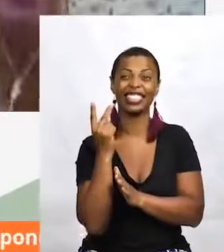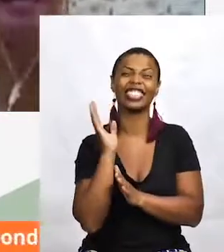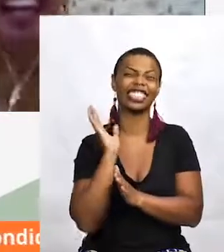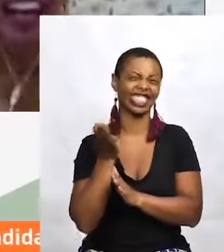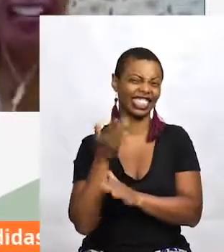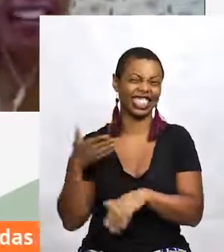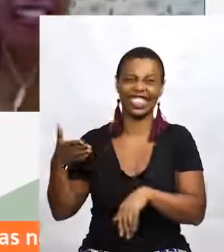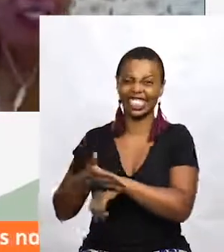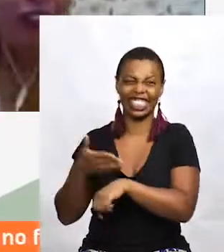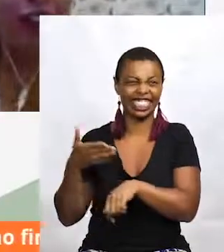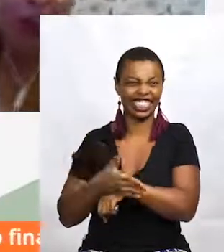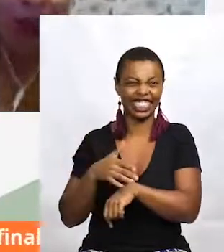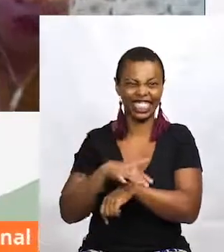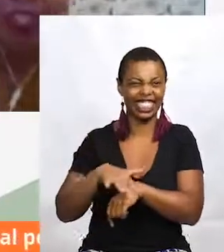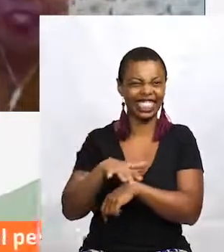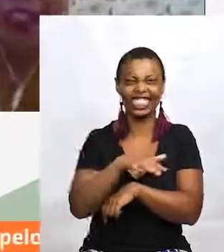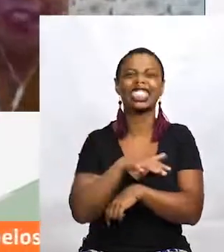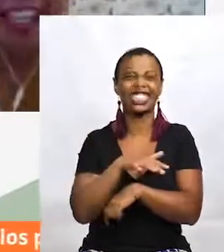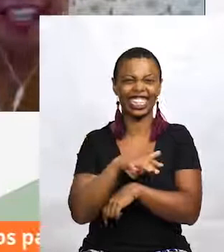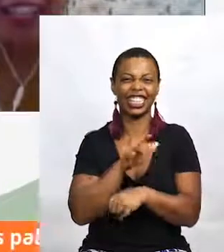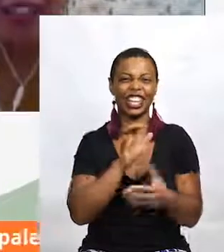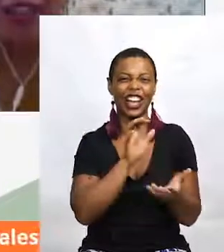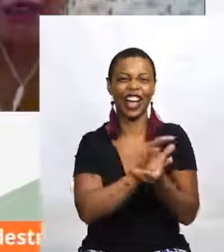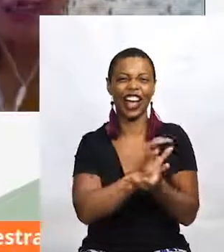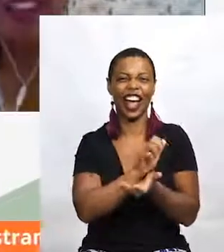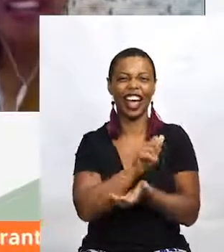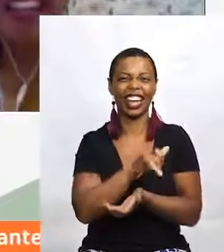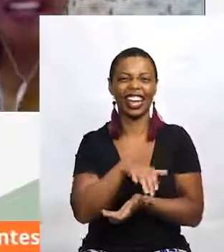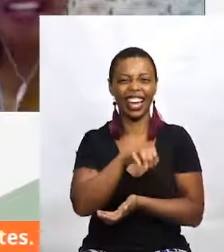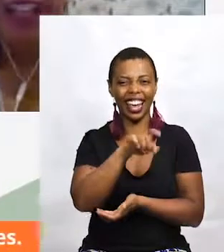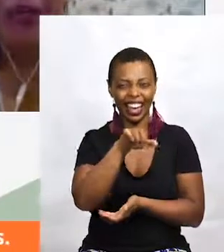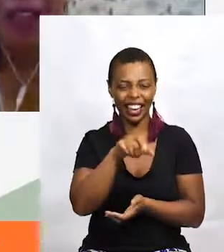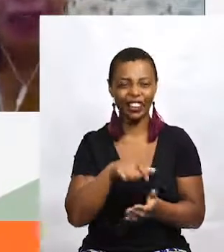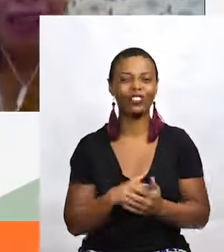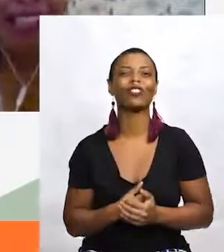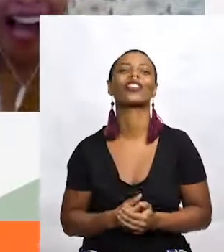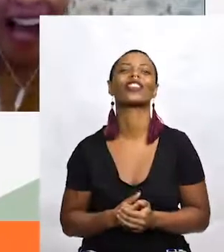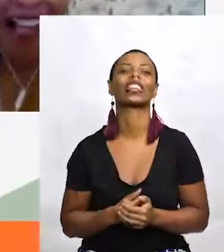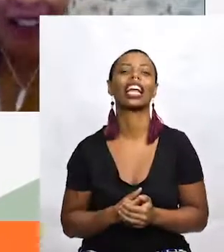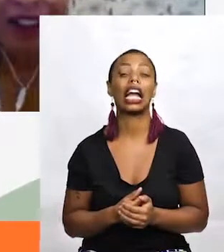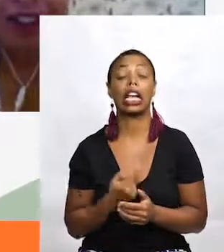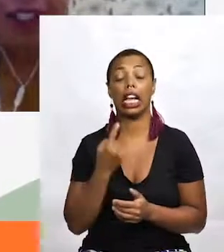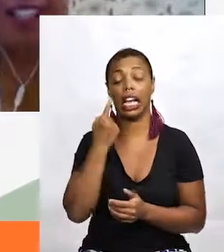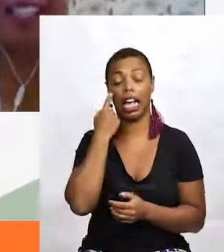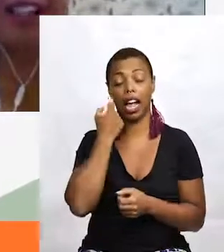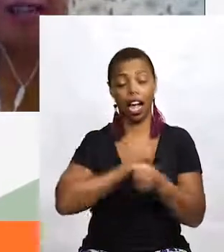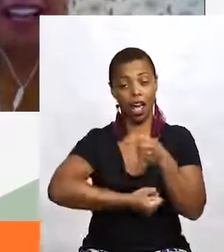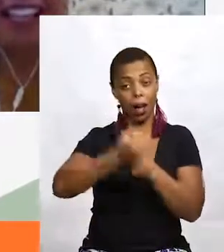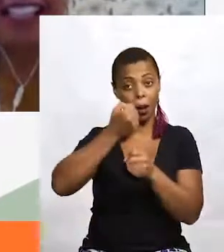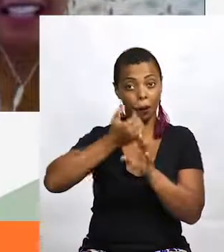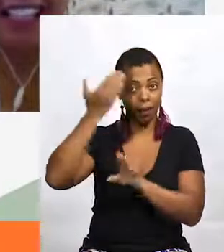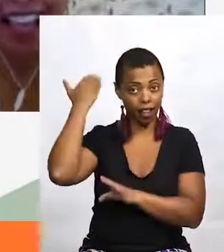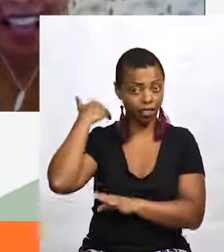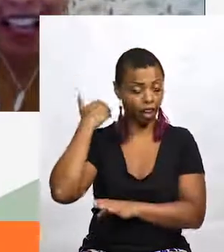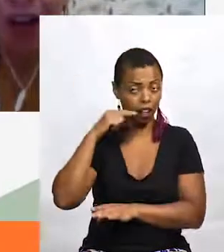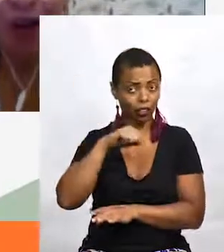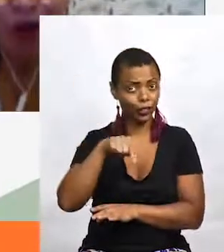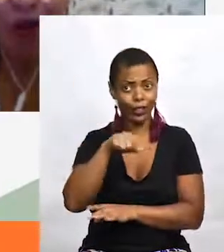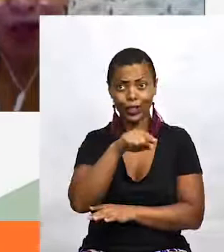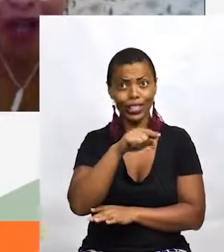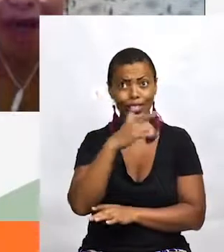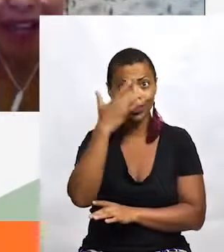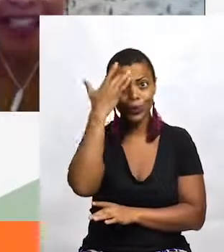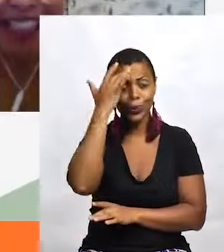batucada aí no coletivo negro. E o ano passado, vocês não fazem